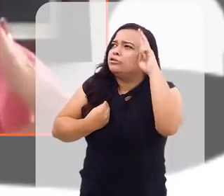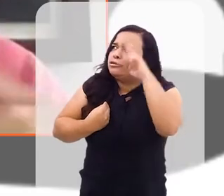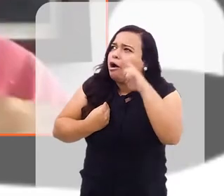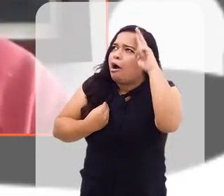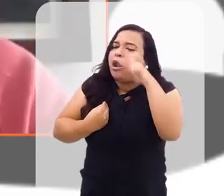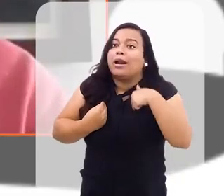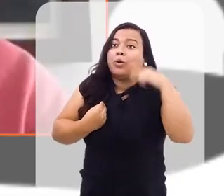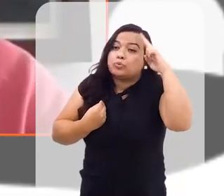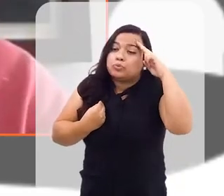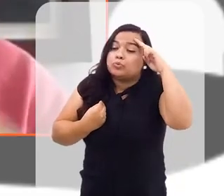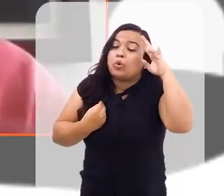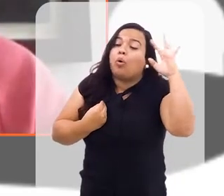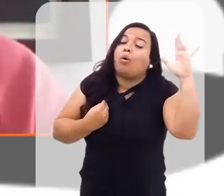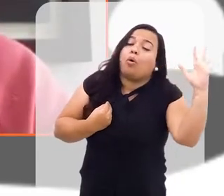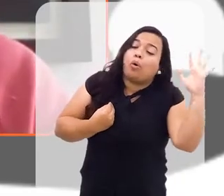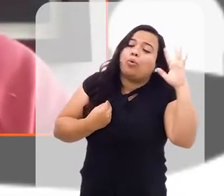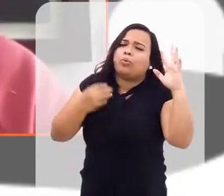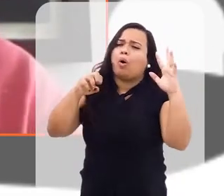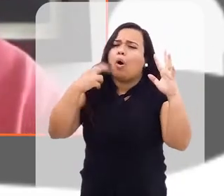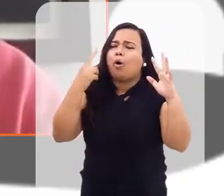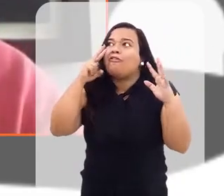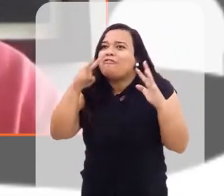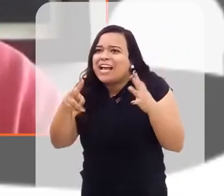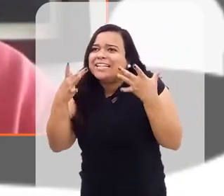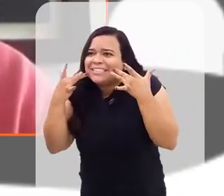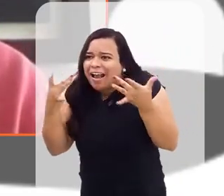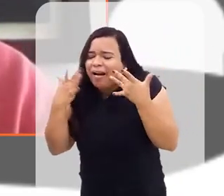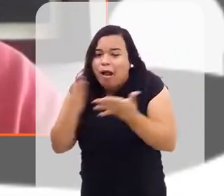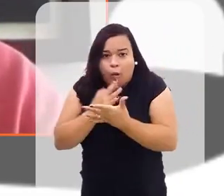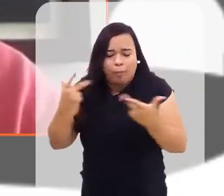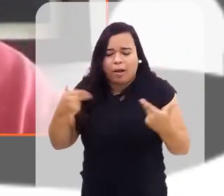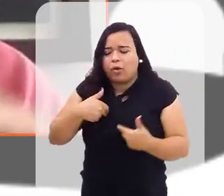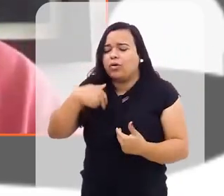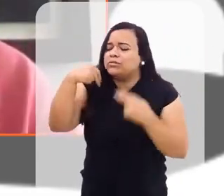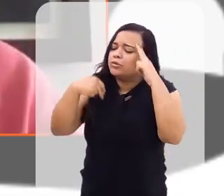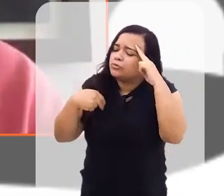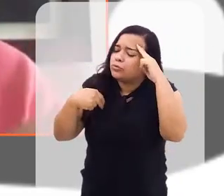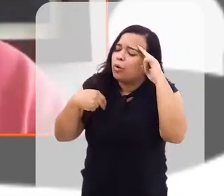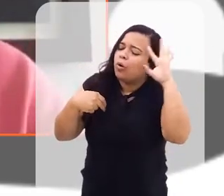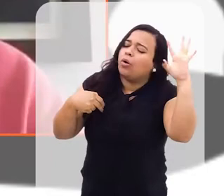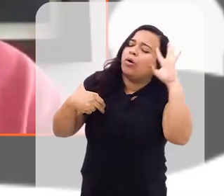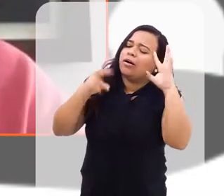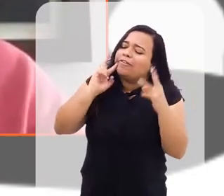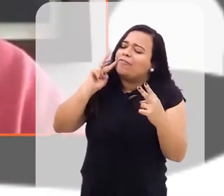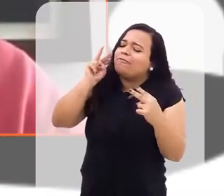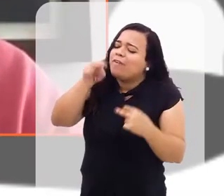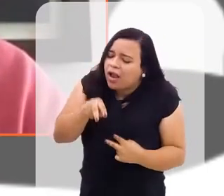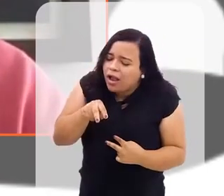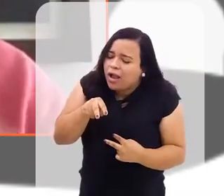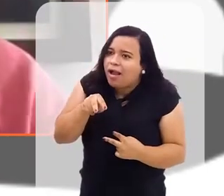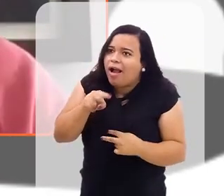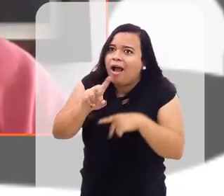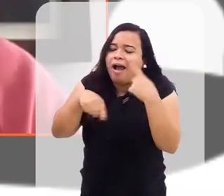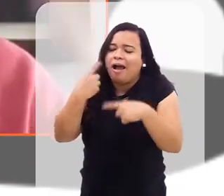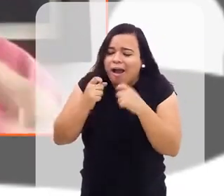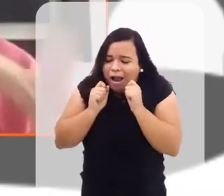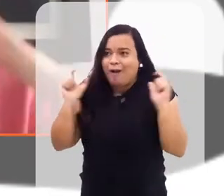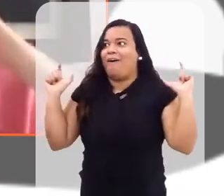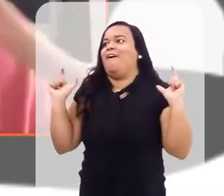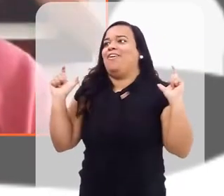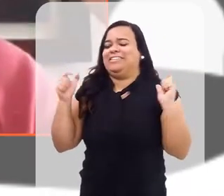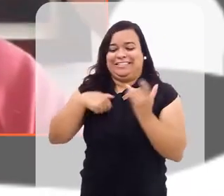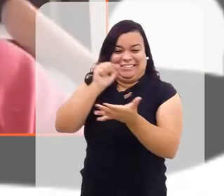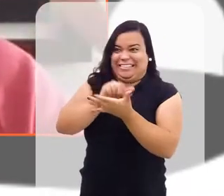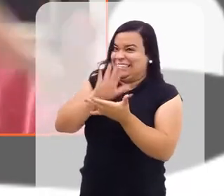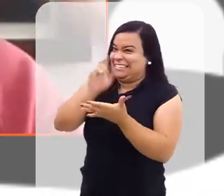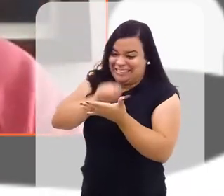minhas histórias, eu sonho muito com alguma cena, e acaba que isso eu trago para depois que eu acordo, eu